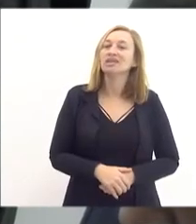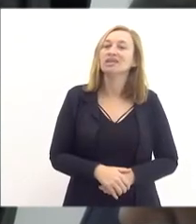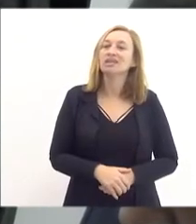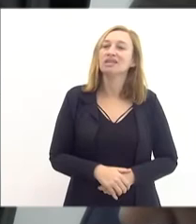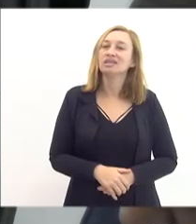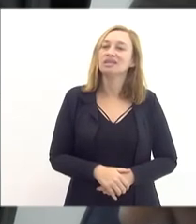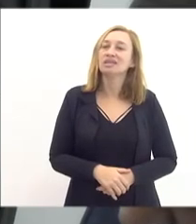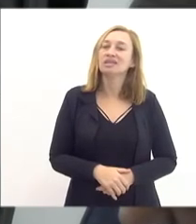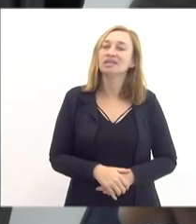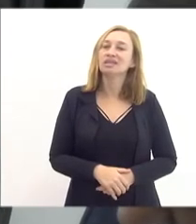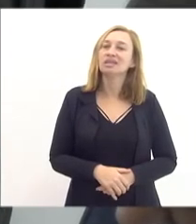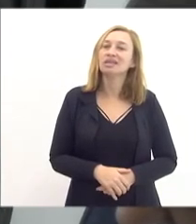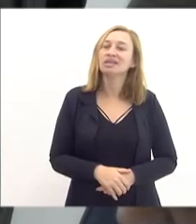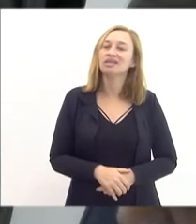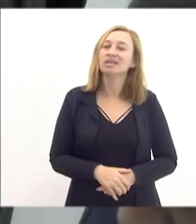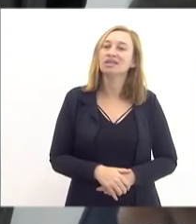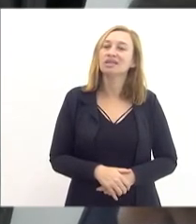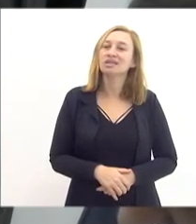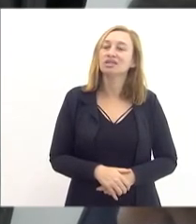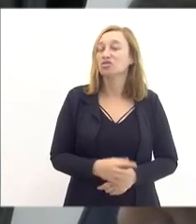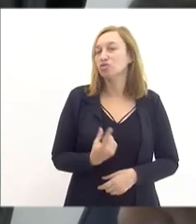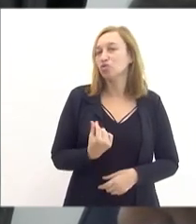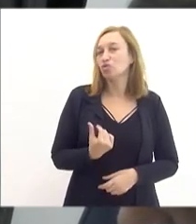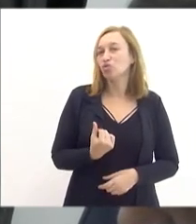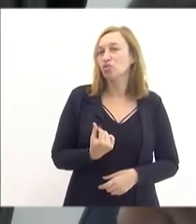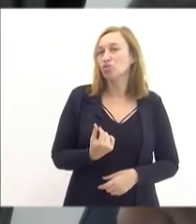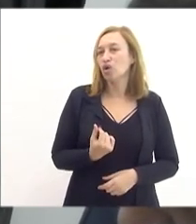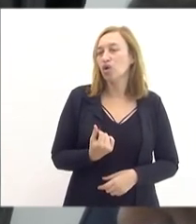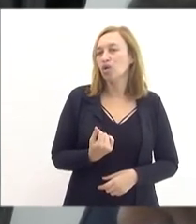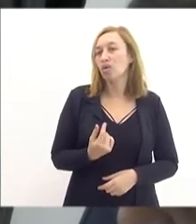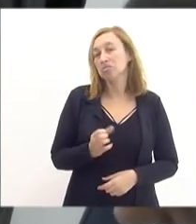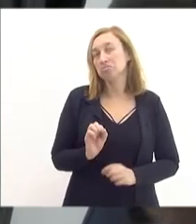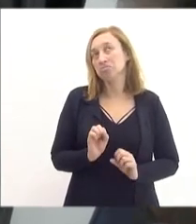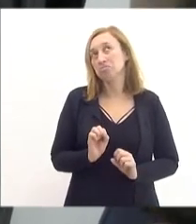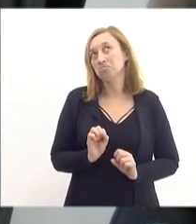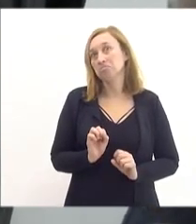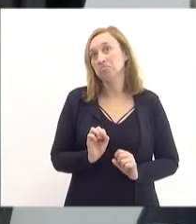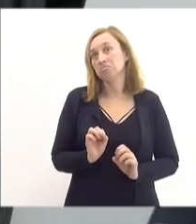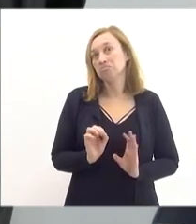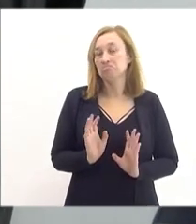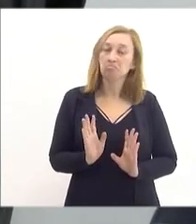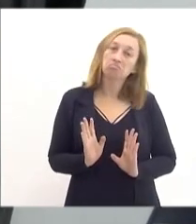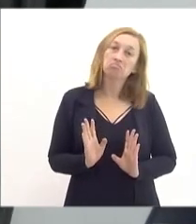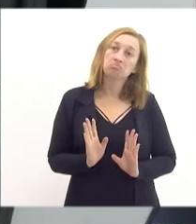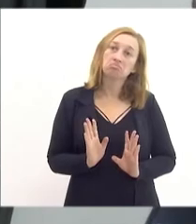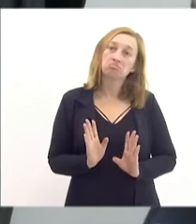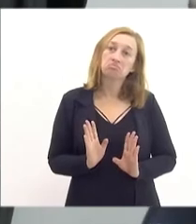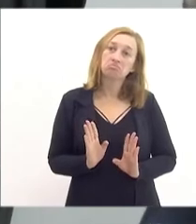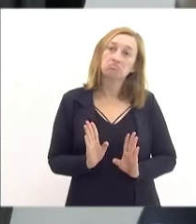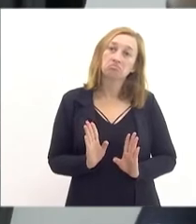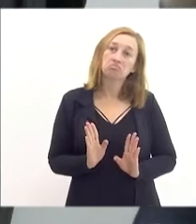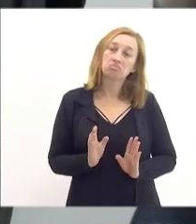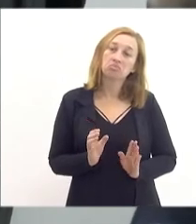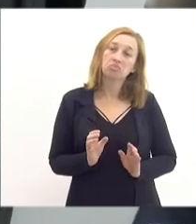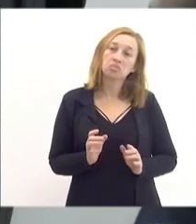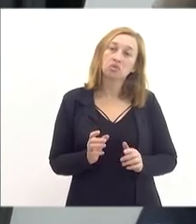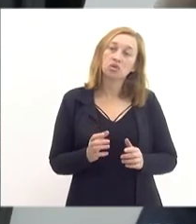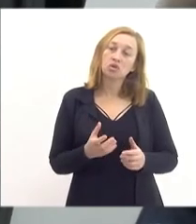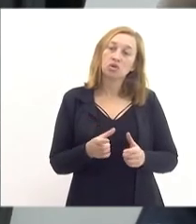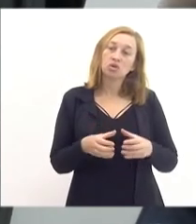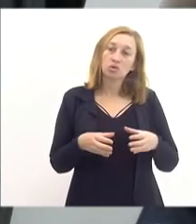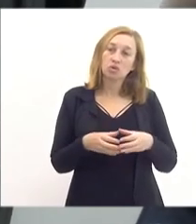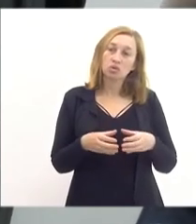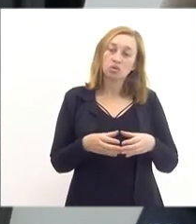de que de uma rentabilidade possível que, para a massa devedora do